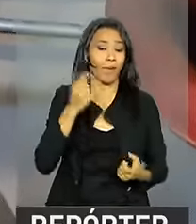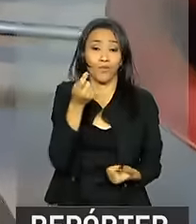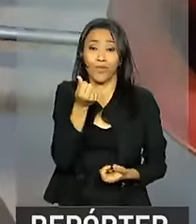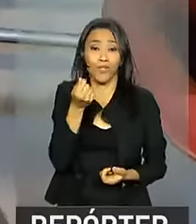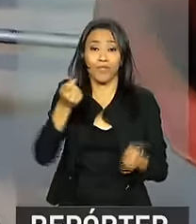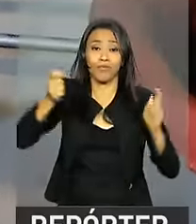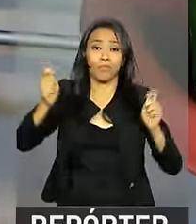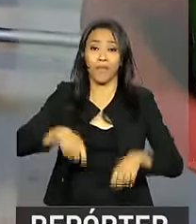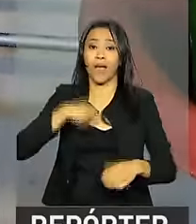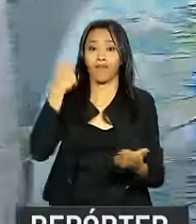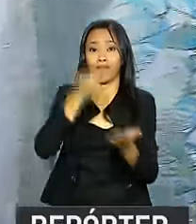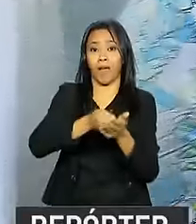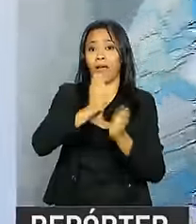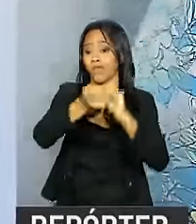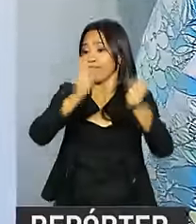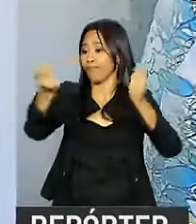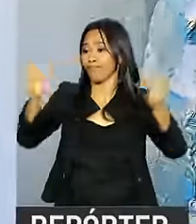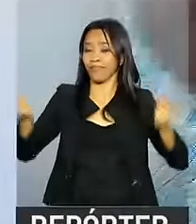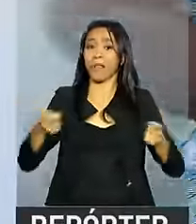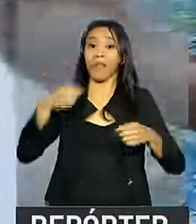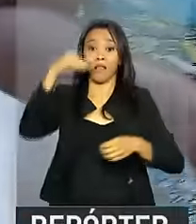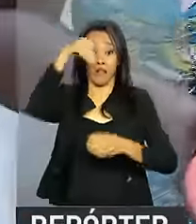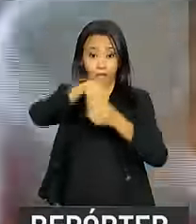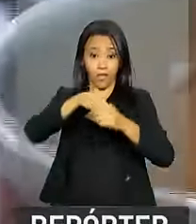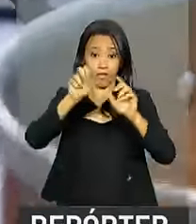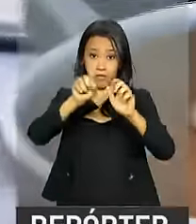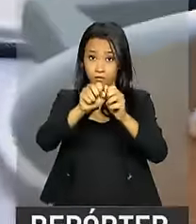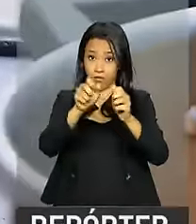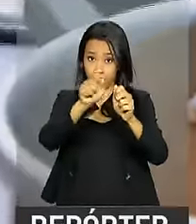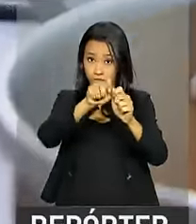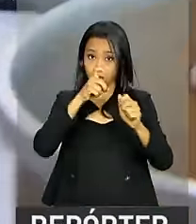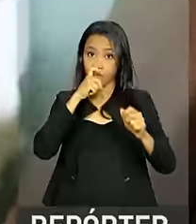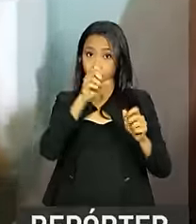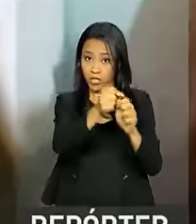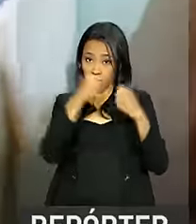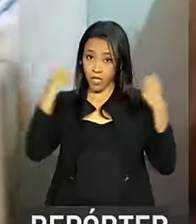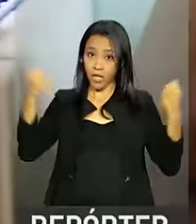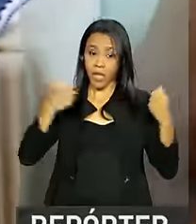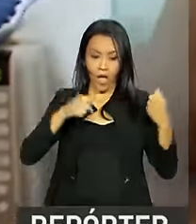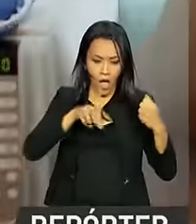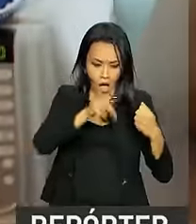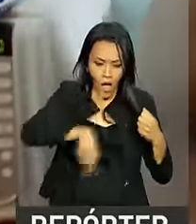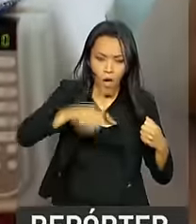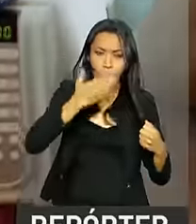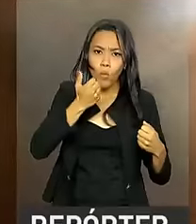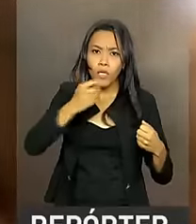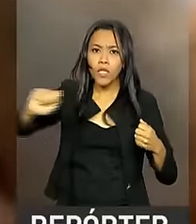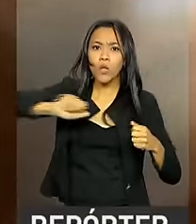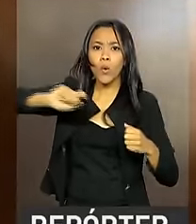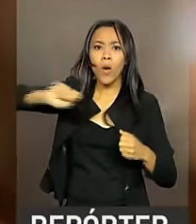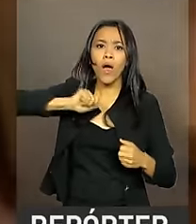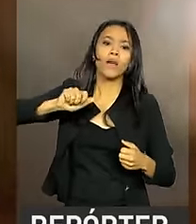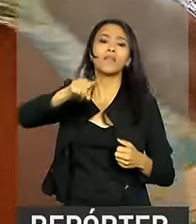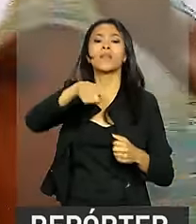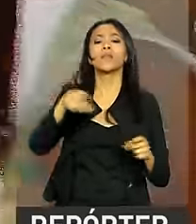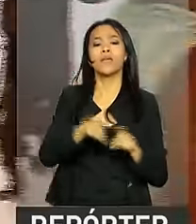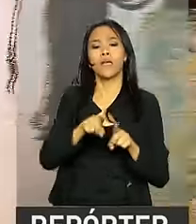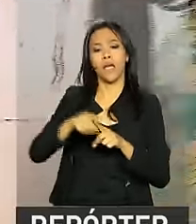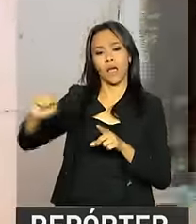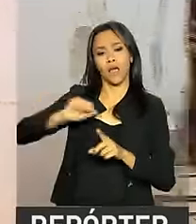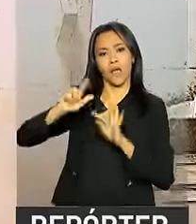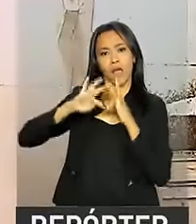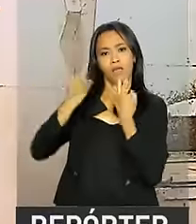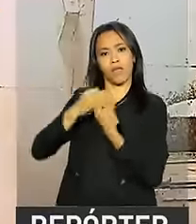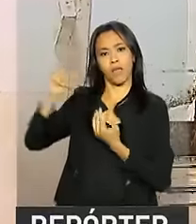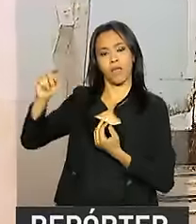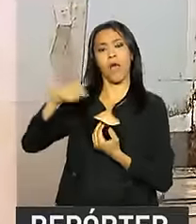contas. Na geladeira, uma parte da comida foi doada. Com os R$ 220 que recebe do Bolsa Família, ela